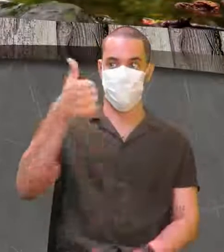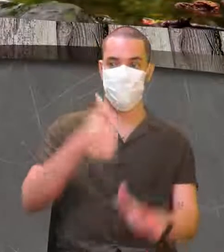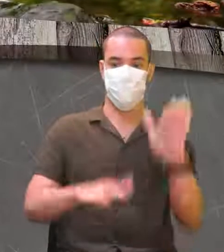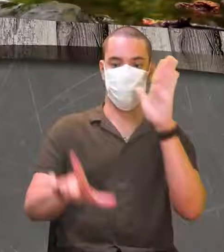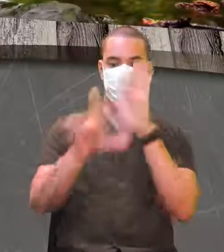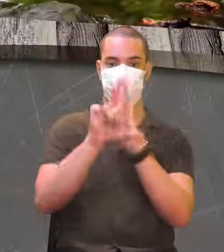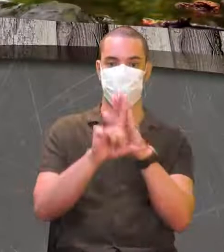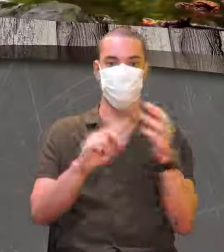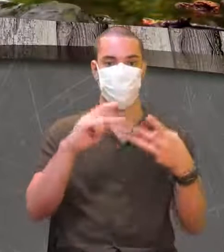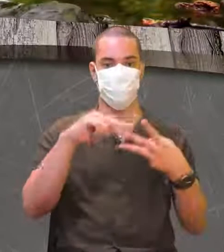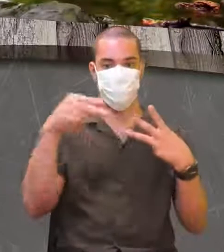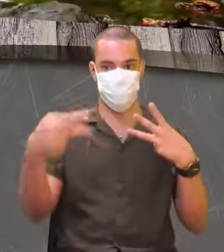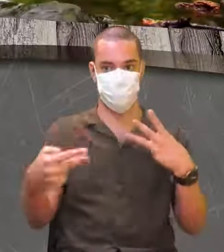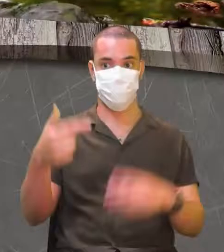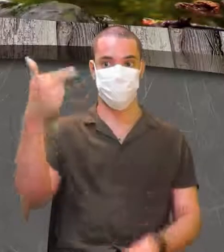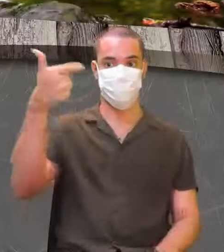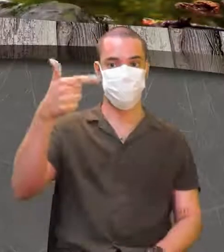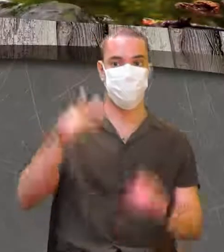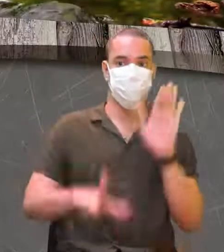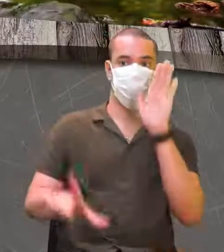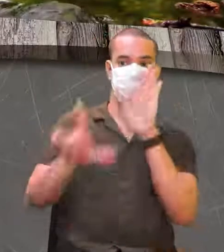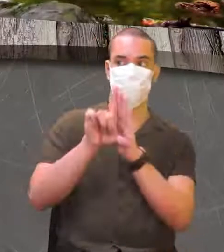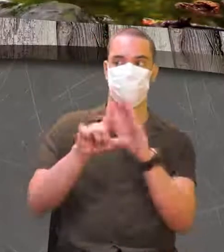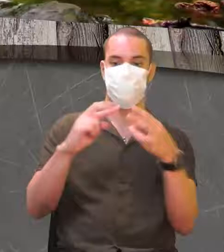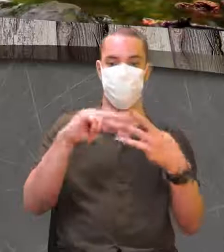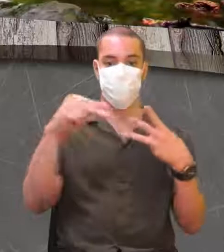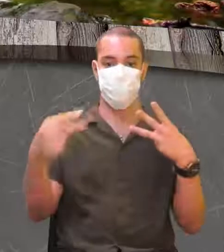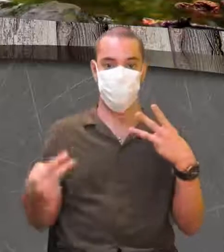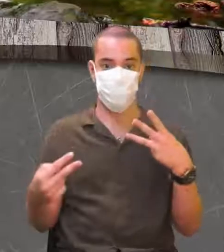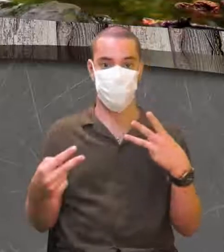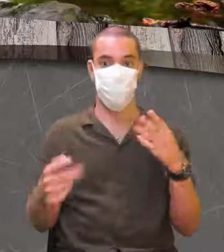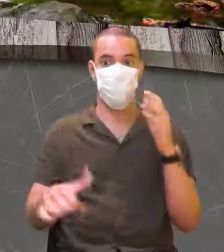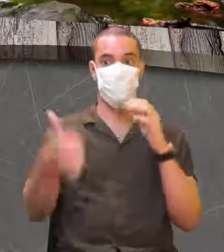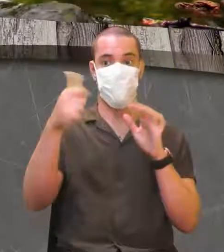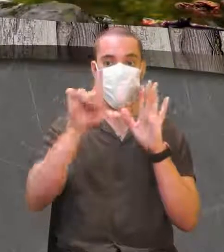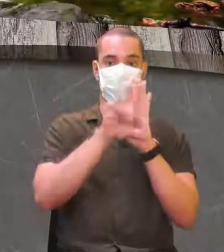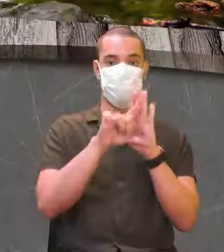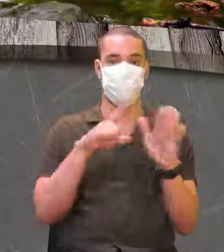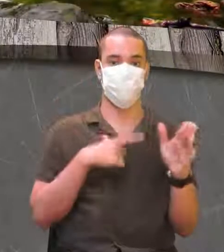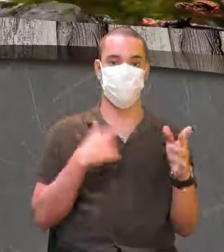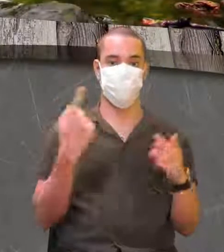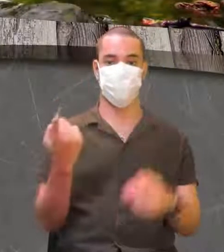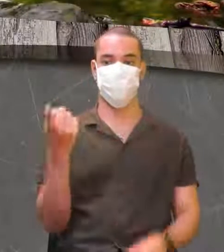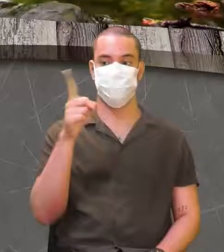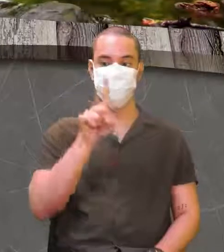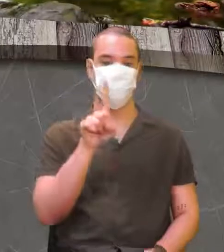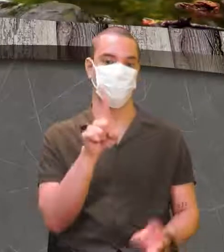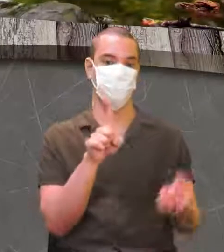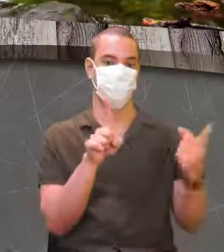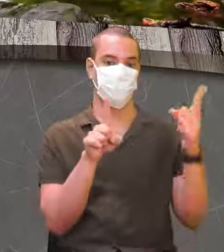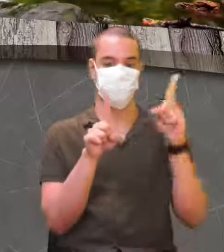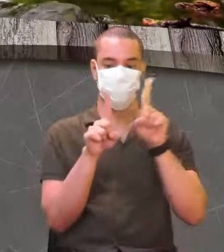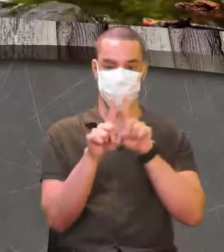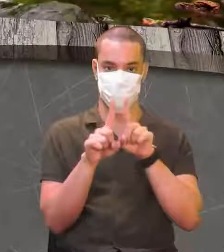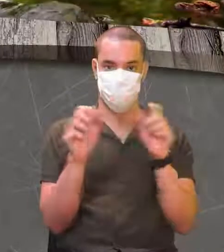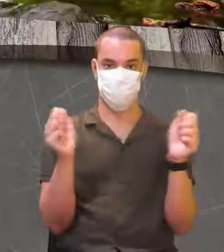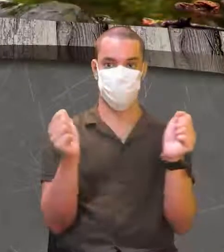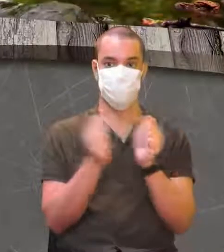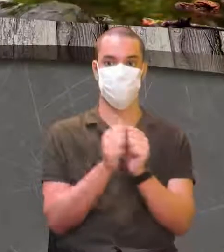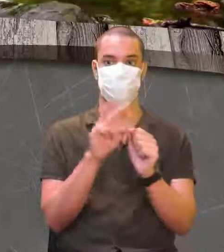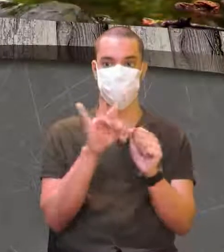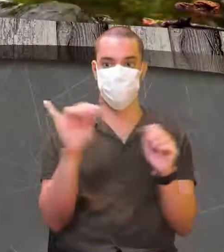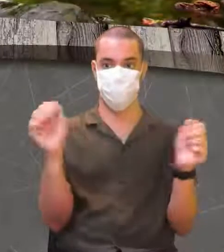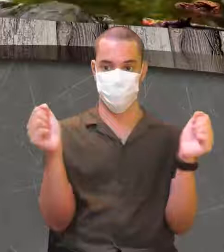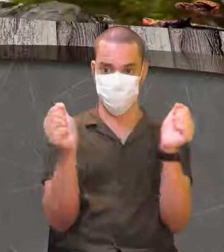e falamos sobre a segunda lei de Mendel, correto? Na primeira lei, o que você tem? Um par de fatores, um par de alelos, né? Vão se